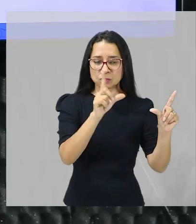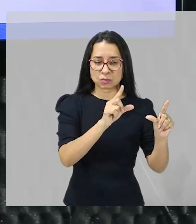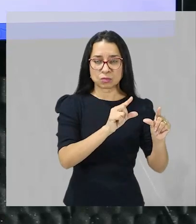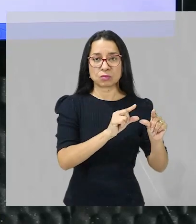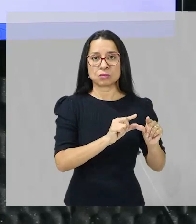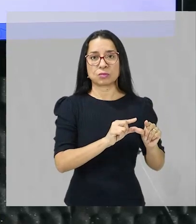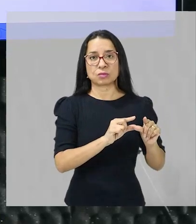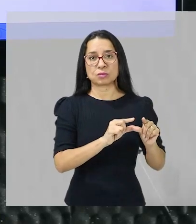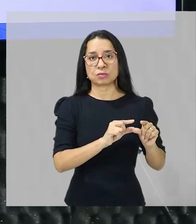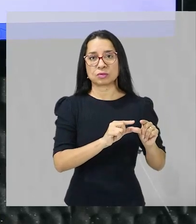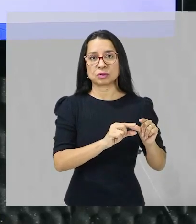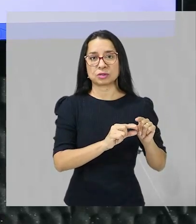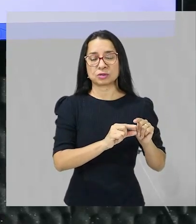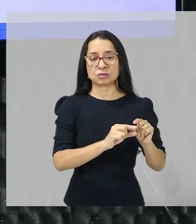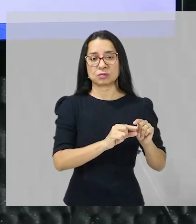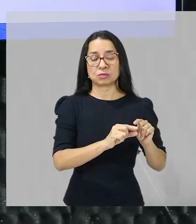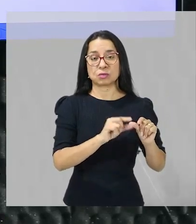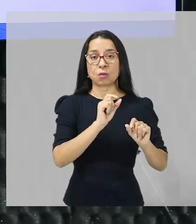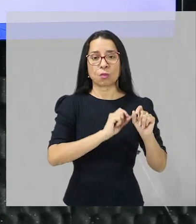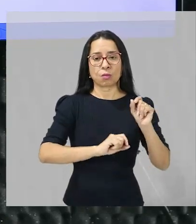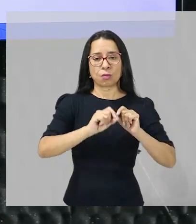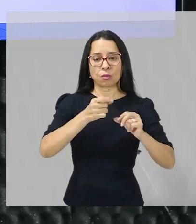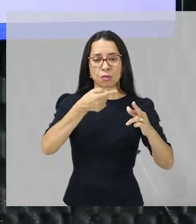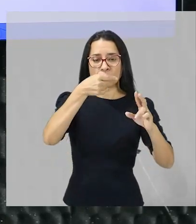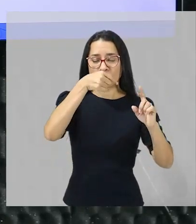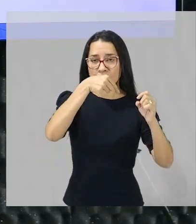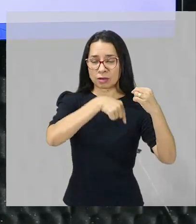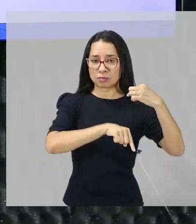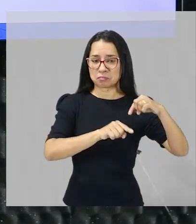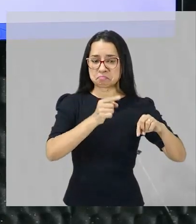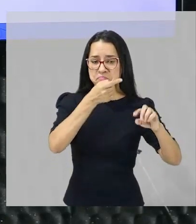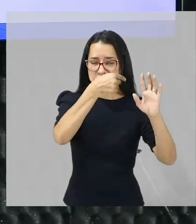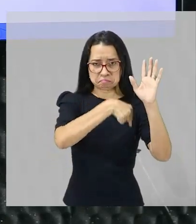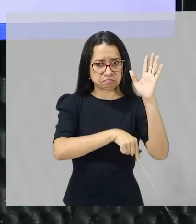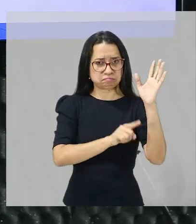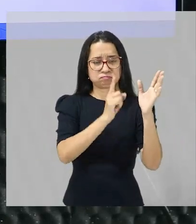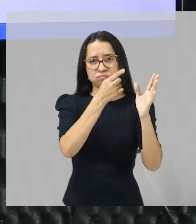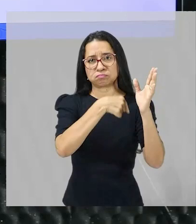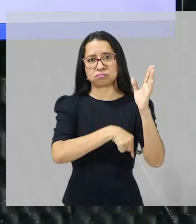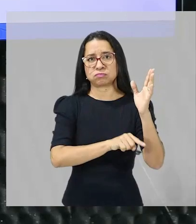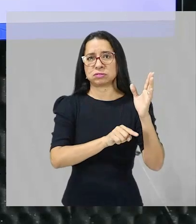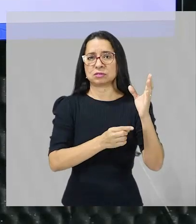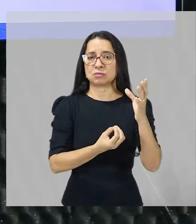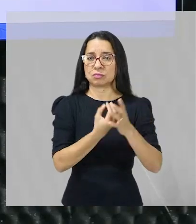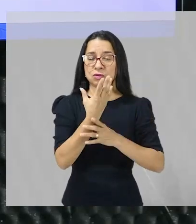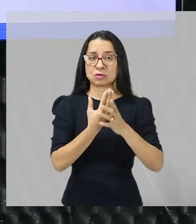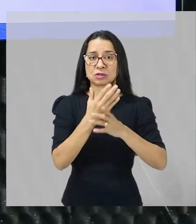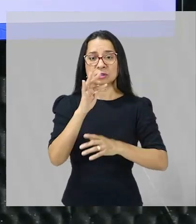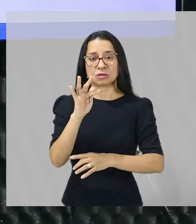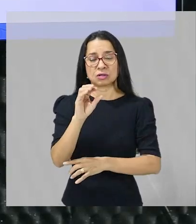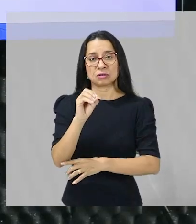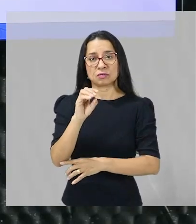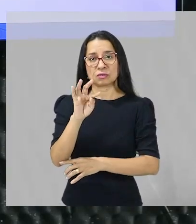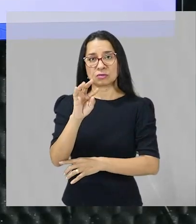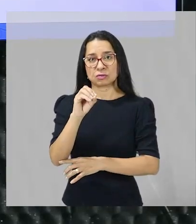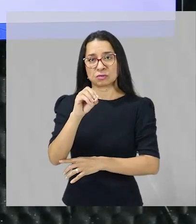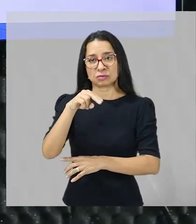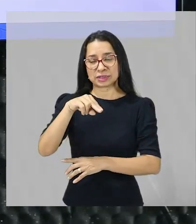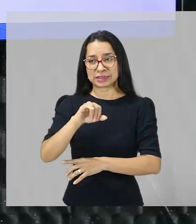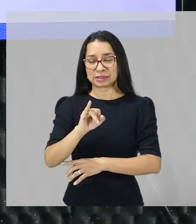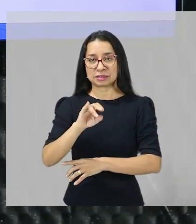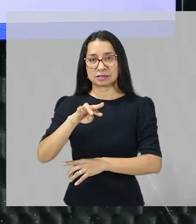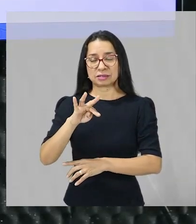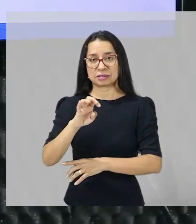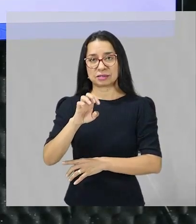diminuíram o índice de fotossíntese. Consequentemente, elas não produziram muita clorofila,